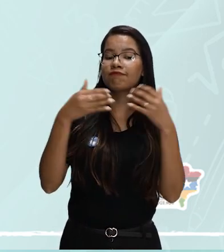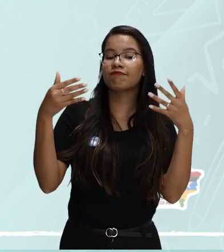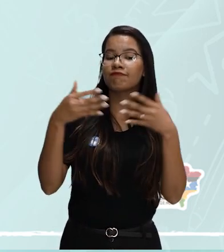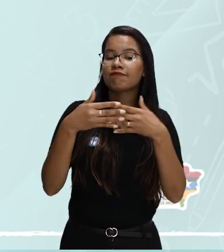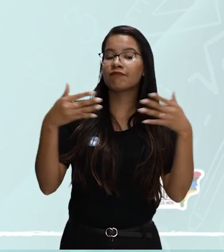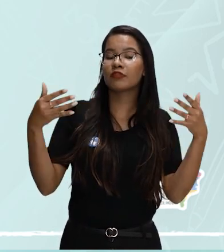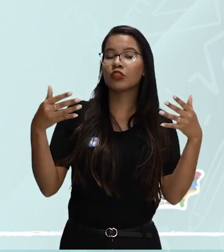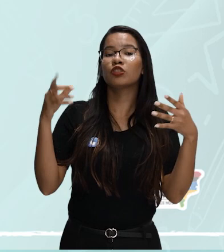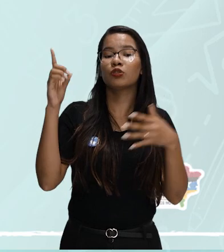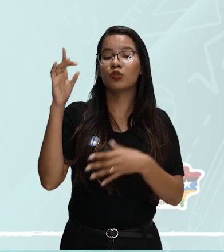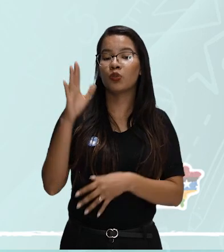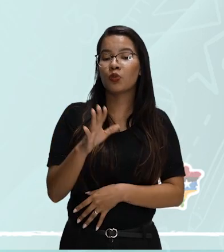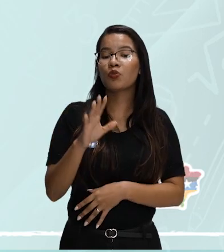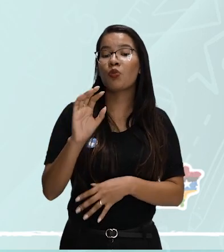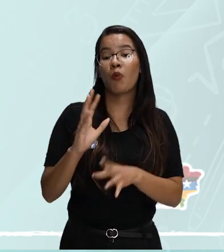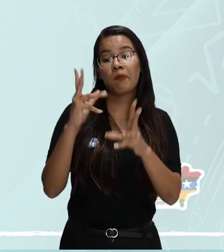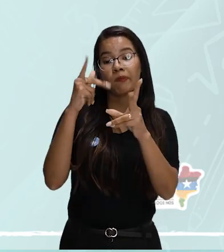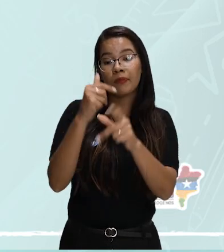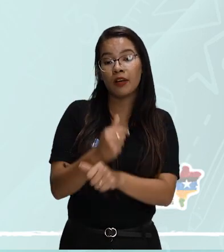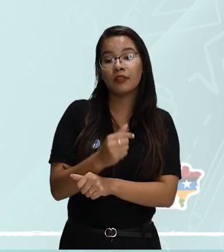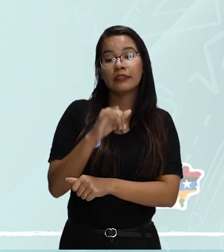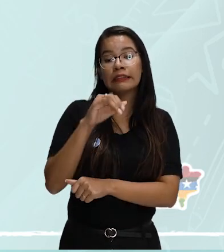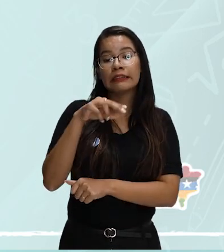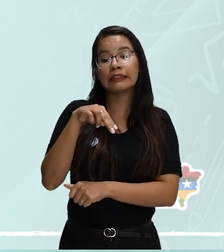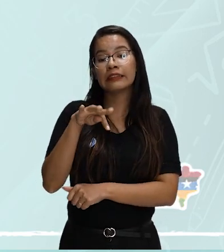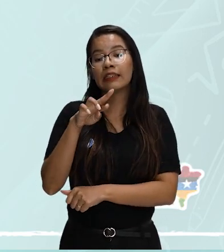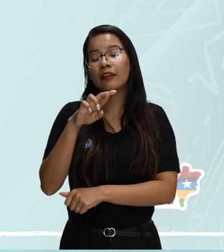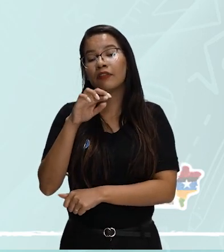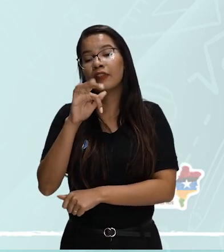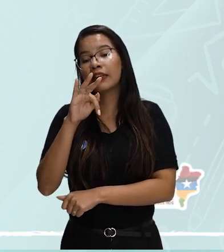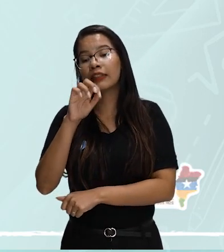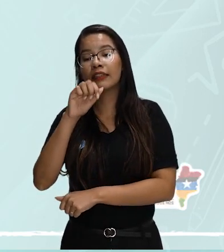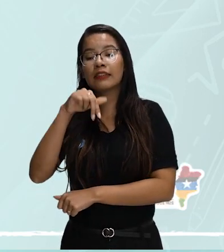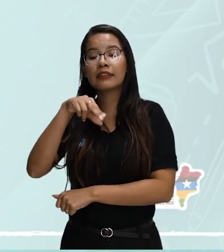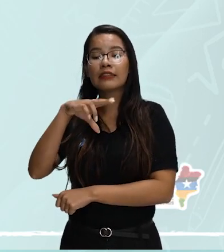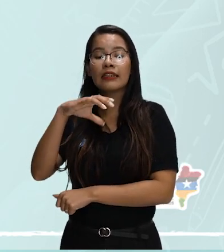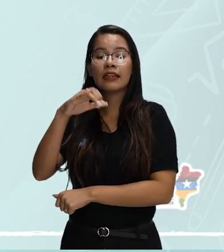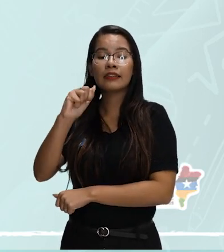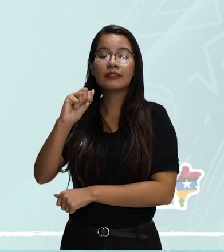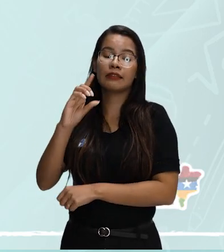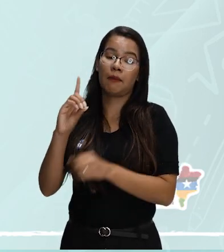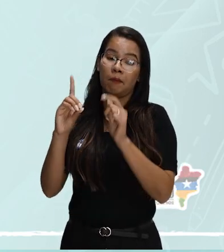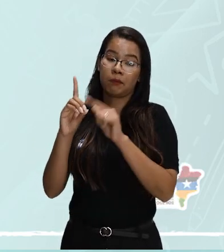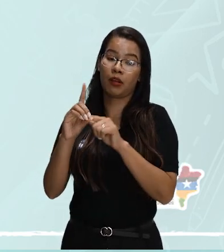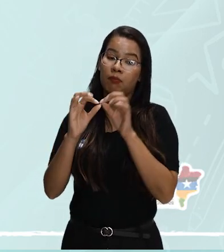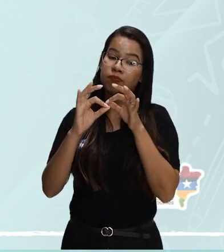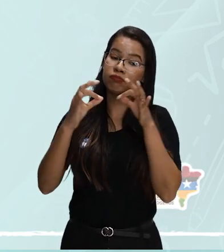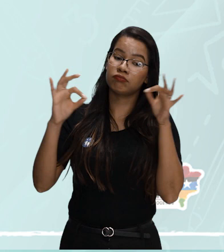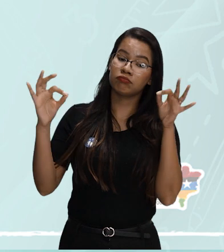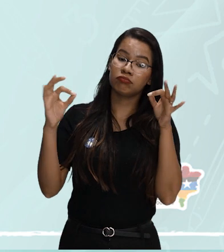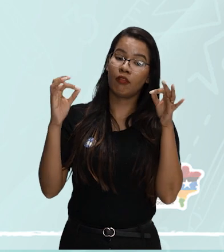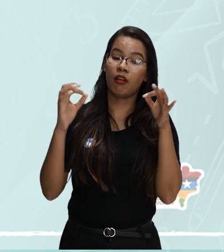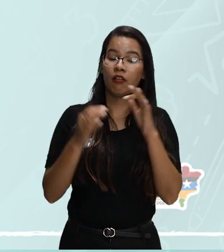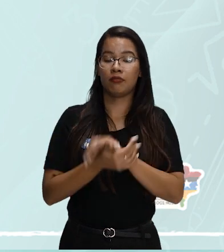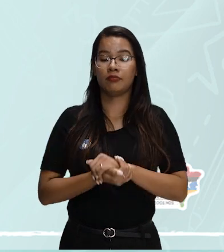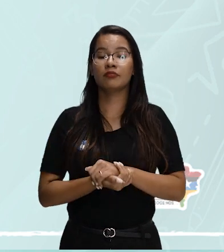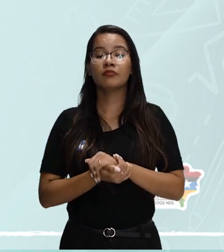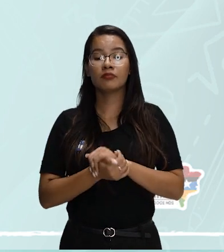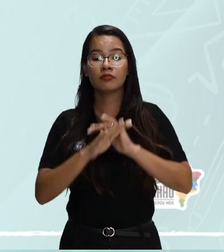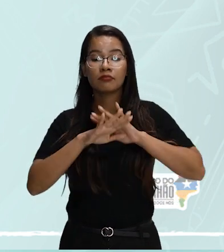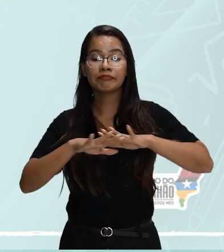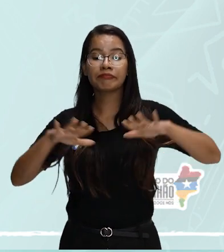da amplitude e da diferença dos percursos descritos pela onda. Okay? Então nós temos aqui um